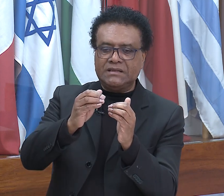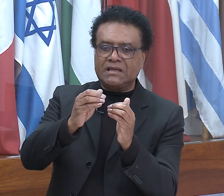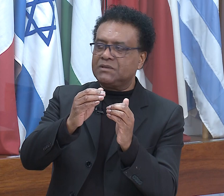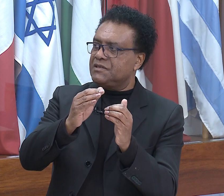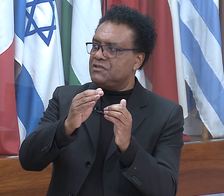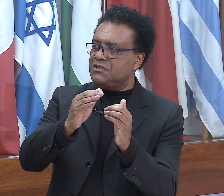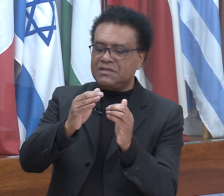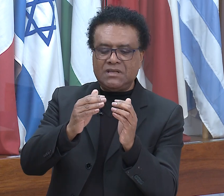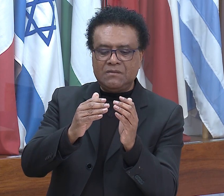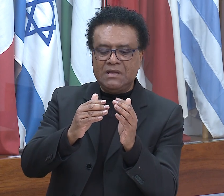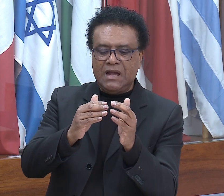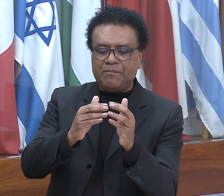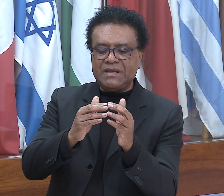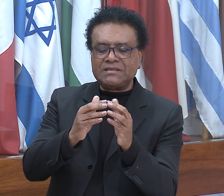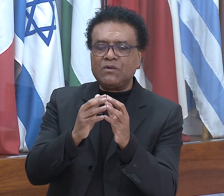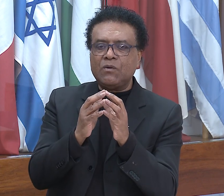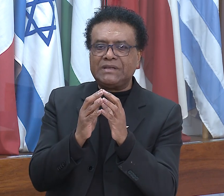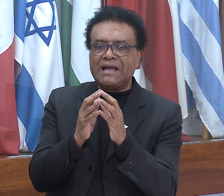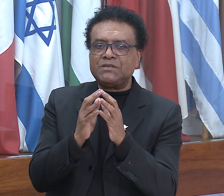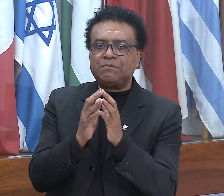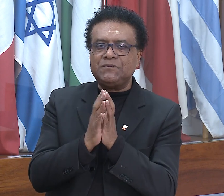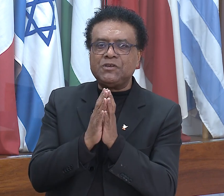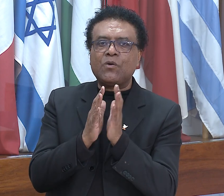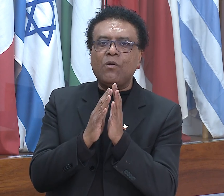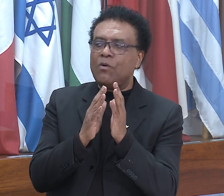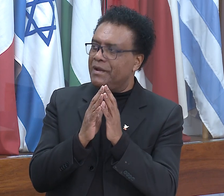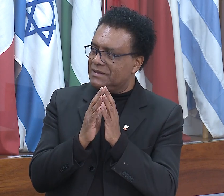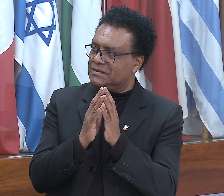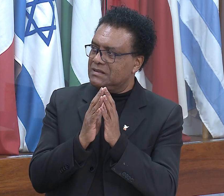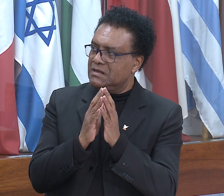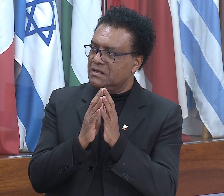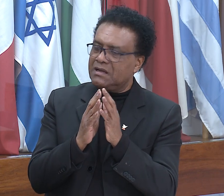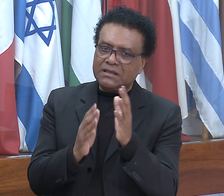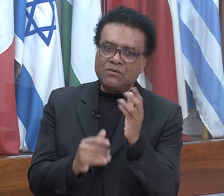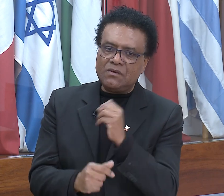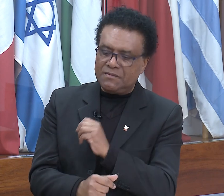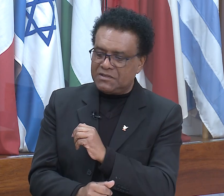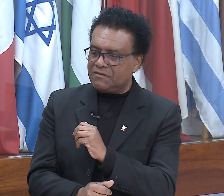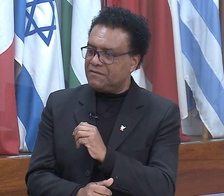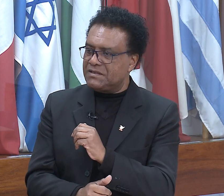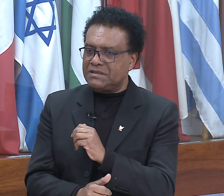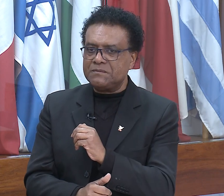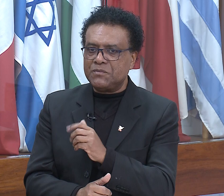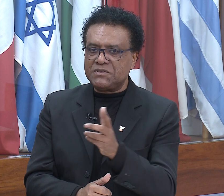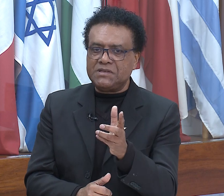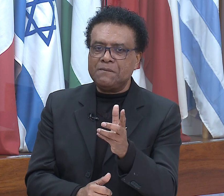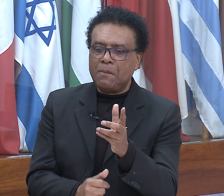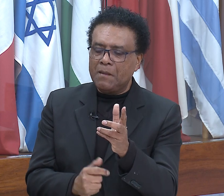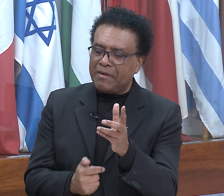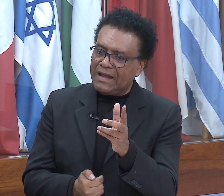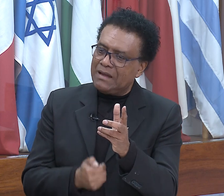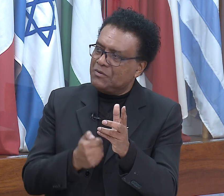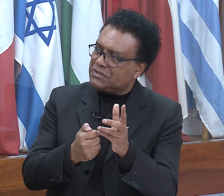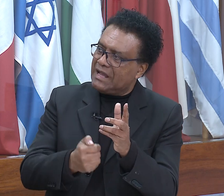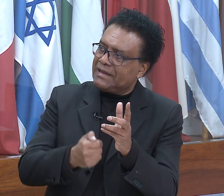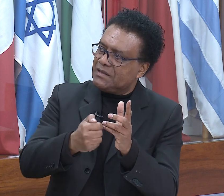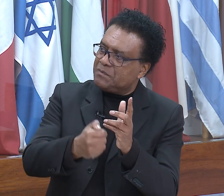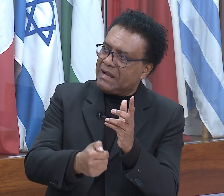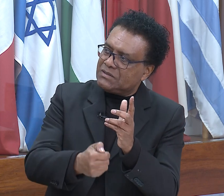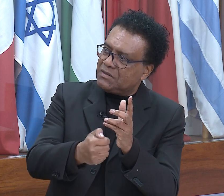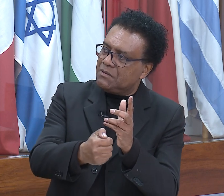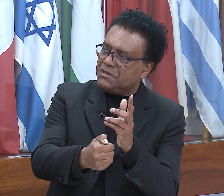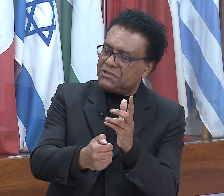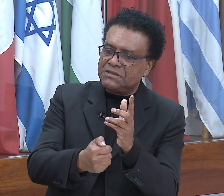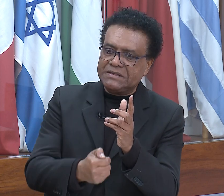Acima das outras etnias não apenas a igualdade de concorrência e cada obviamente que vai fazer por si para buscar